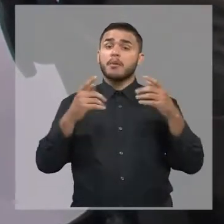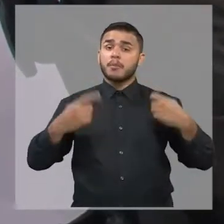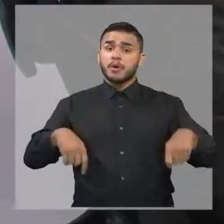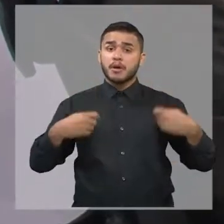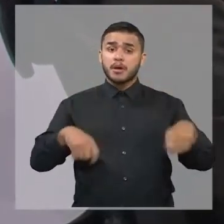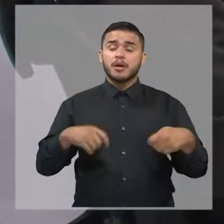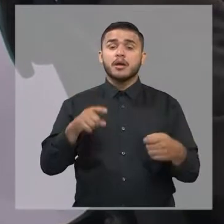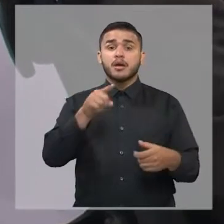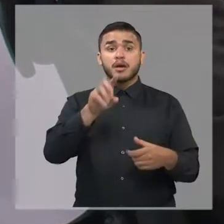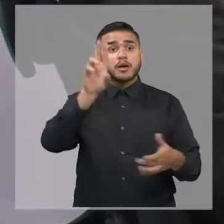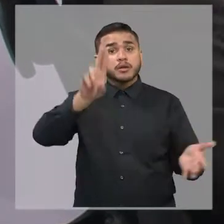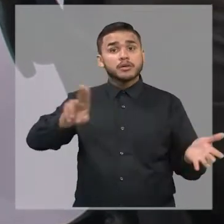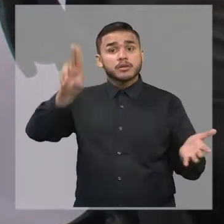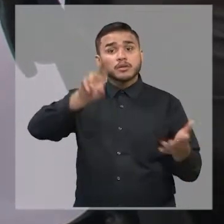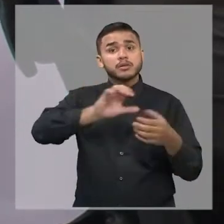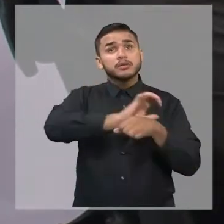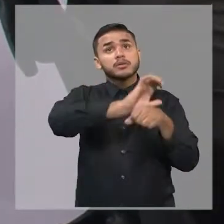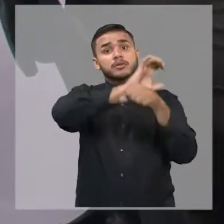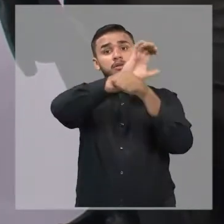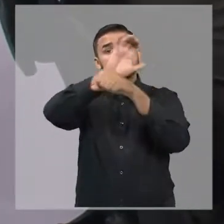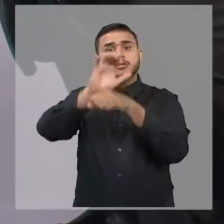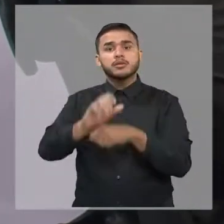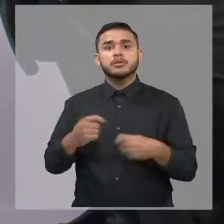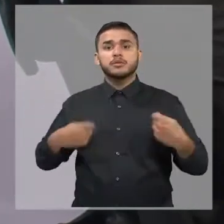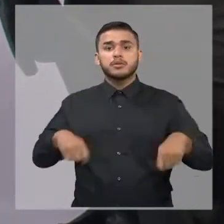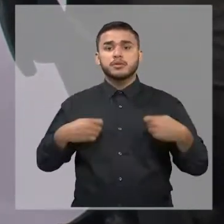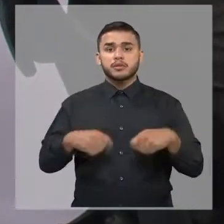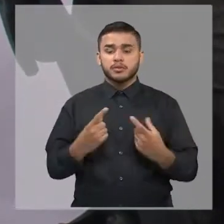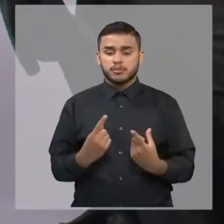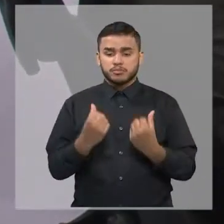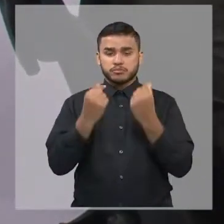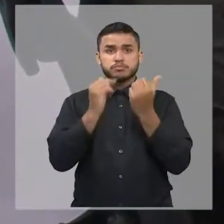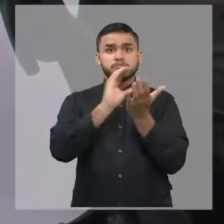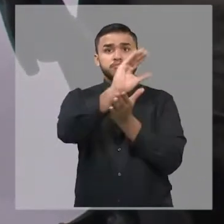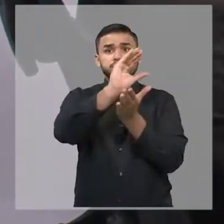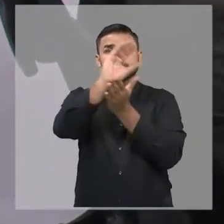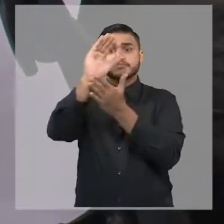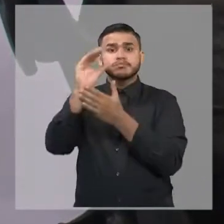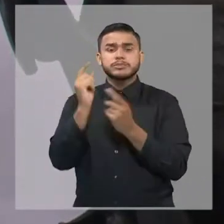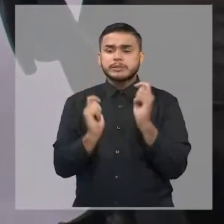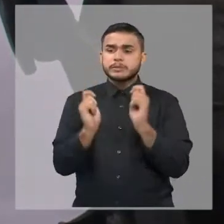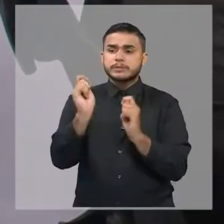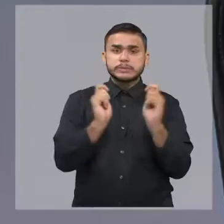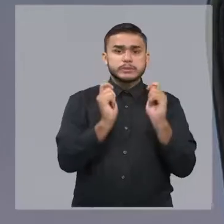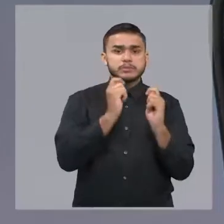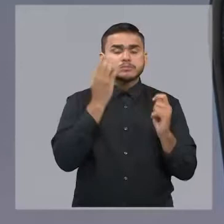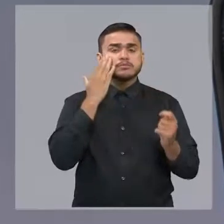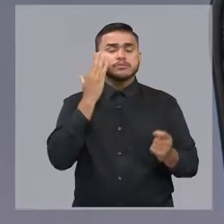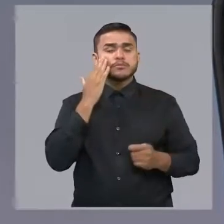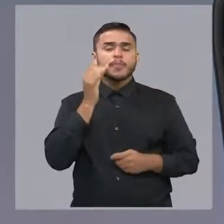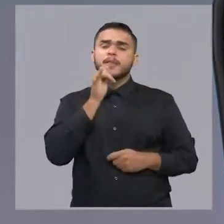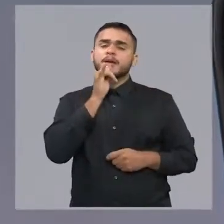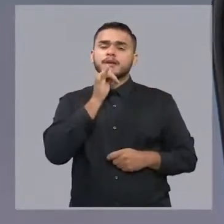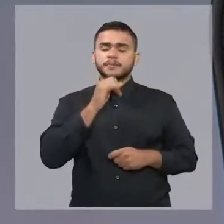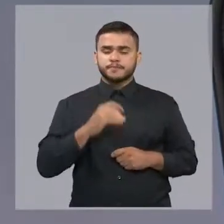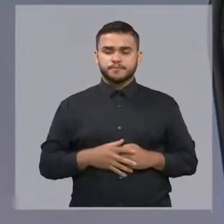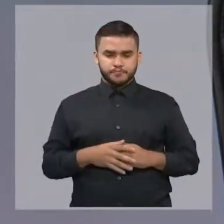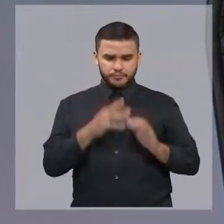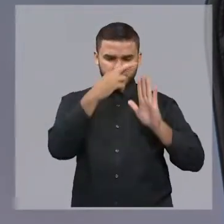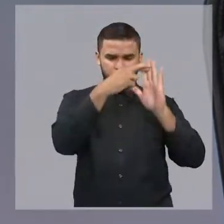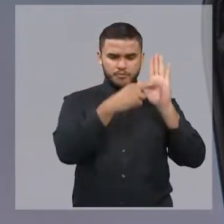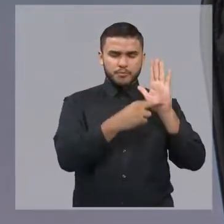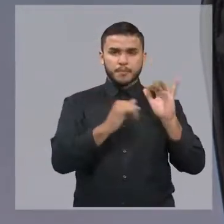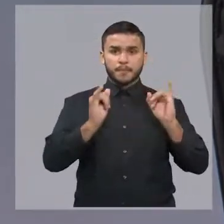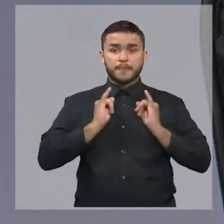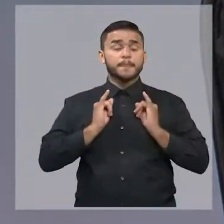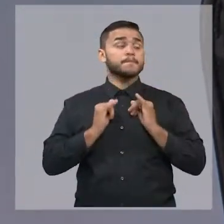universidade conviva com a ideia de que precisa aumentar a eficiência do gasto. E mais, se falou da reforma da Previdência, que